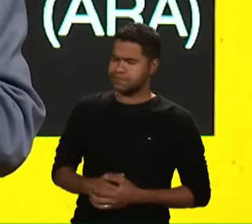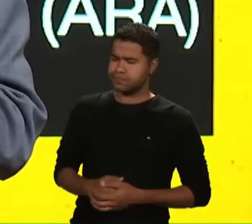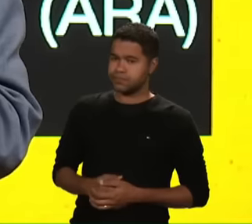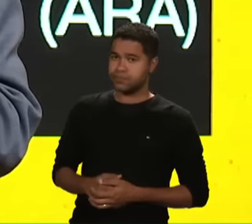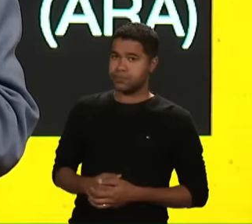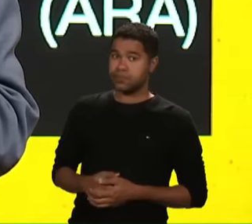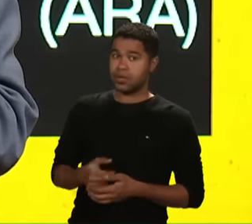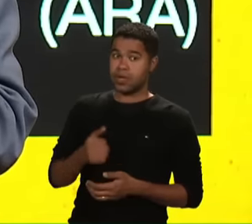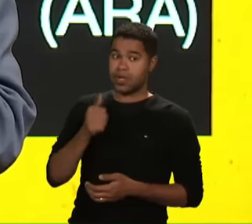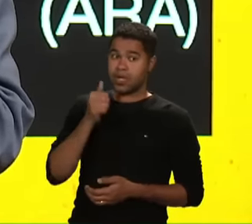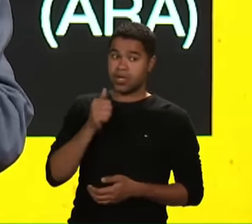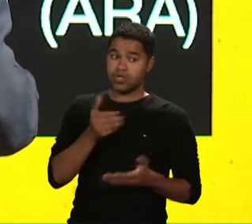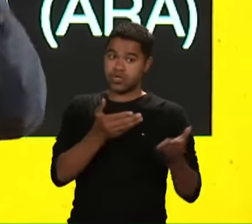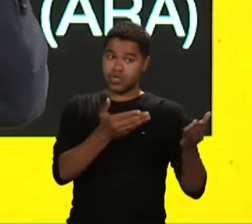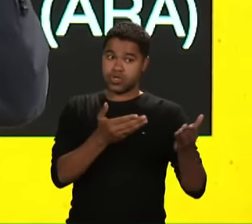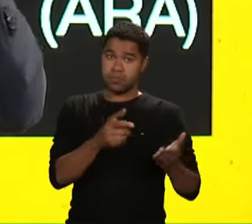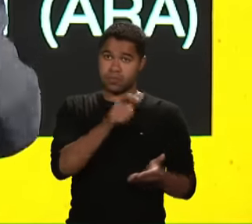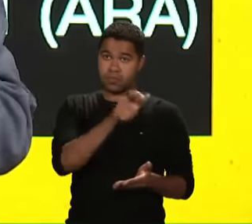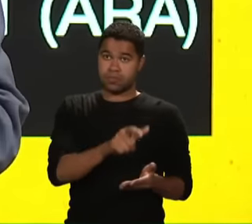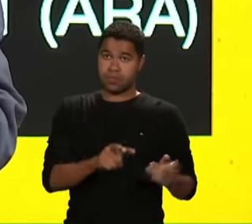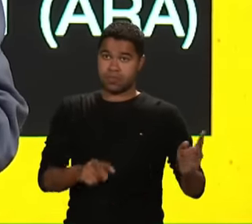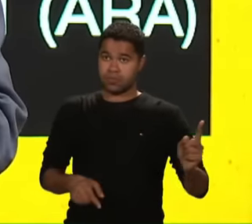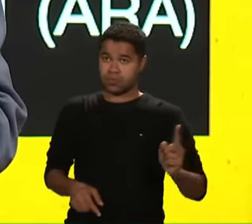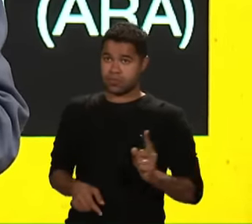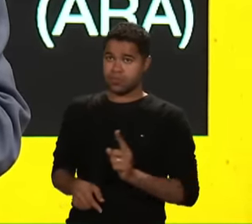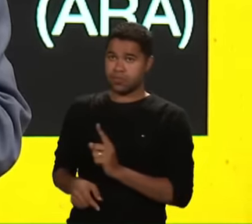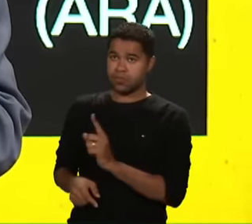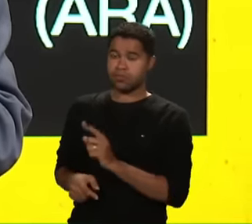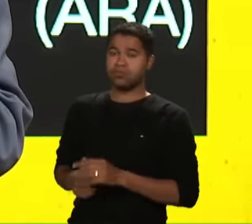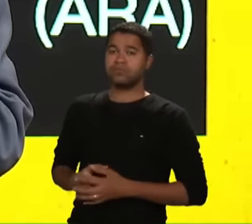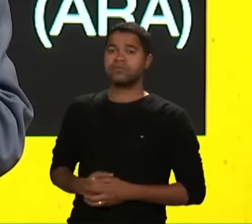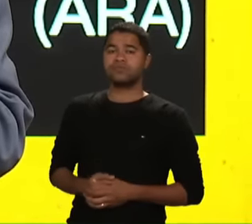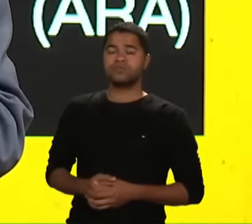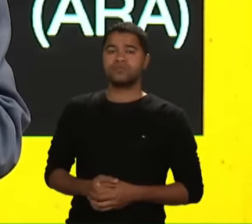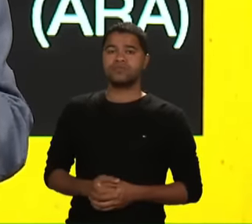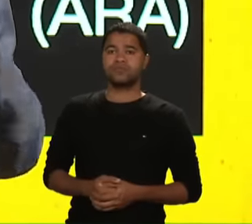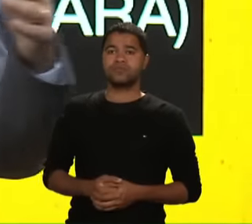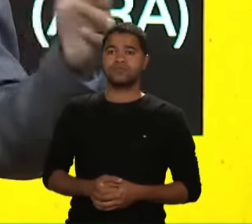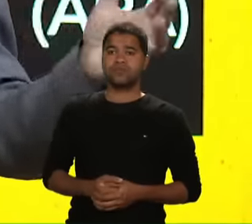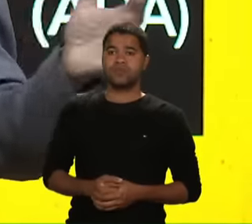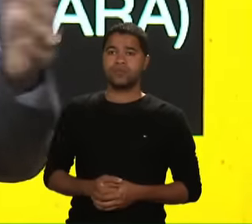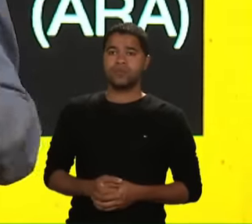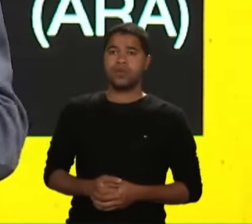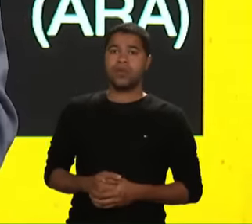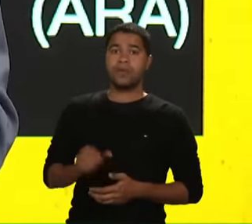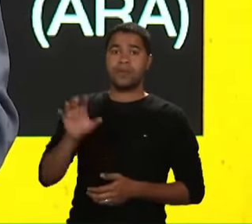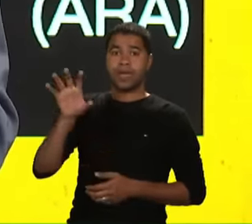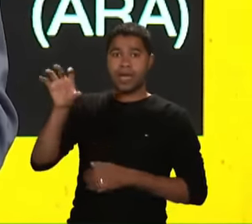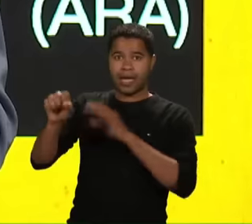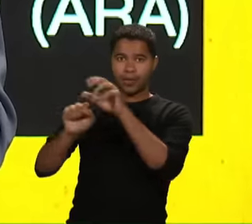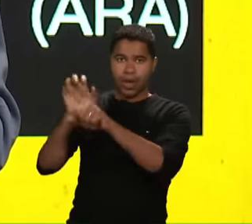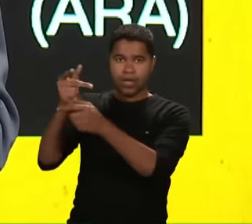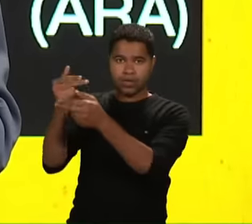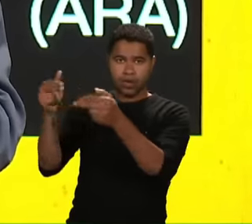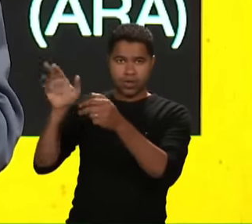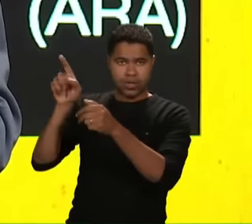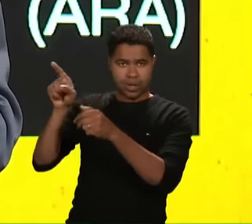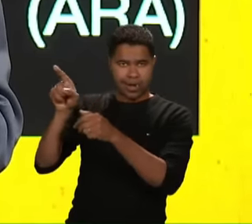Chamei alguém, foram lá no bordel, tiraram as coisas dela que estavam lá.